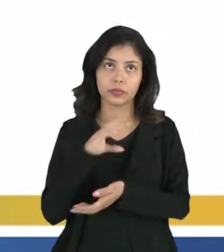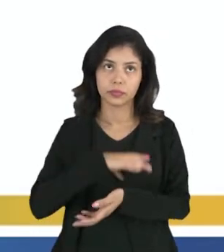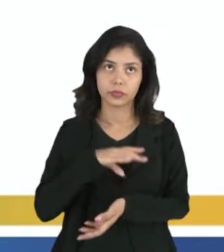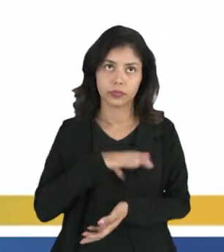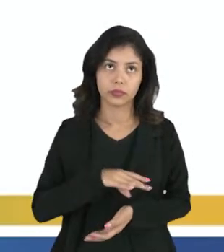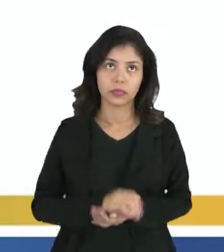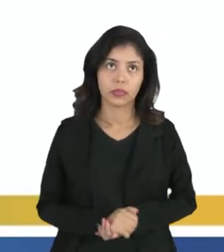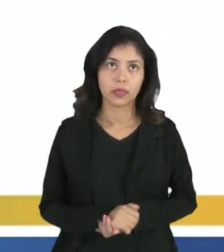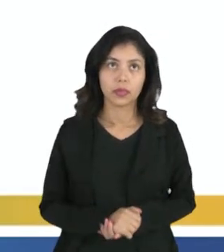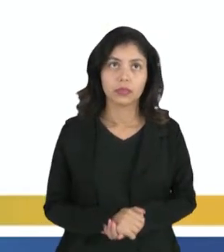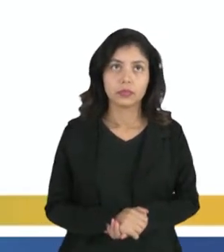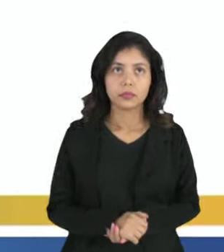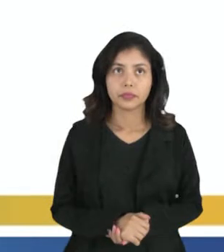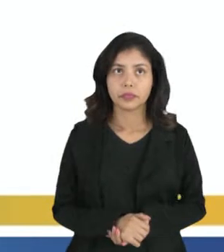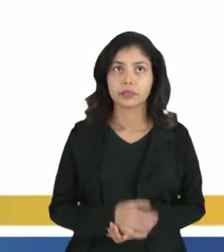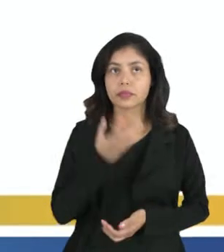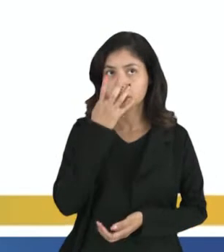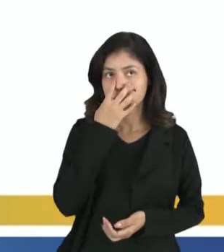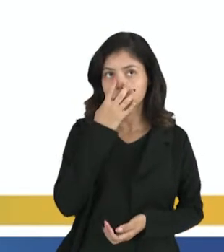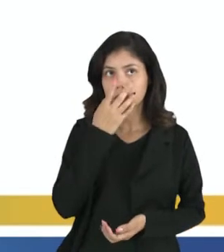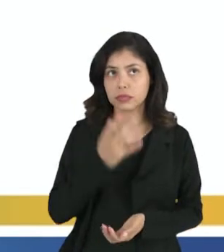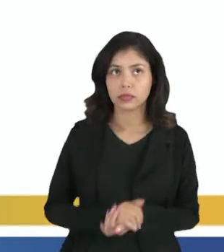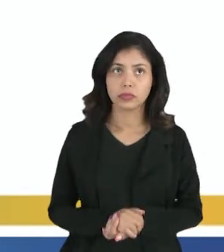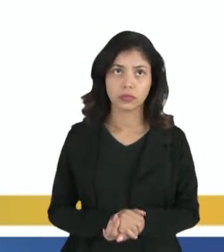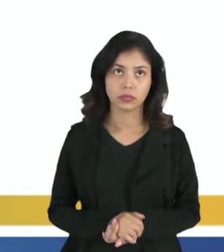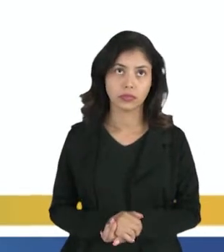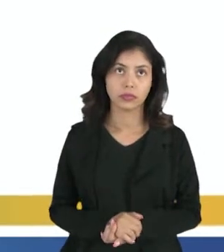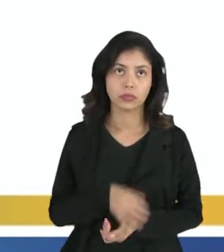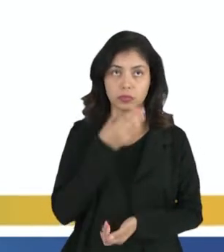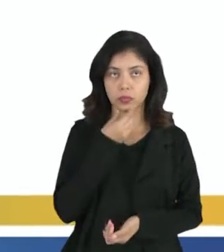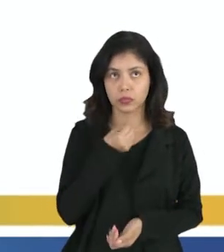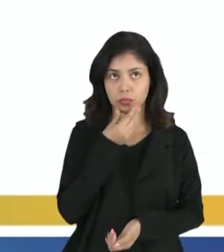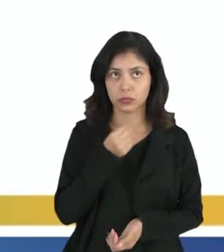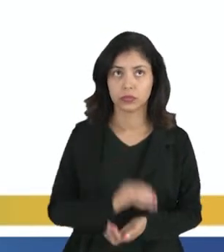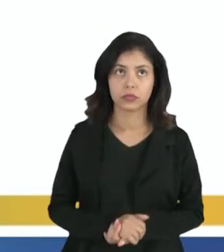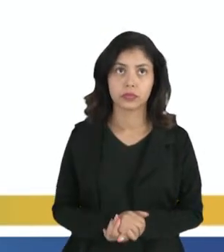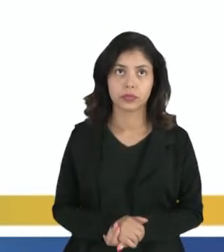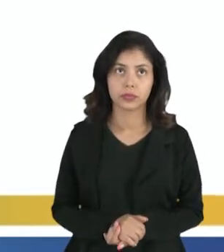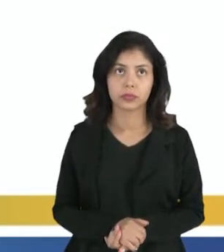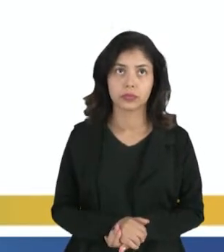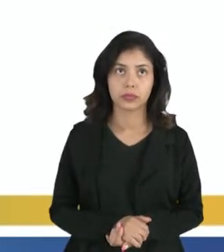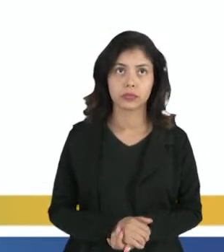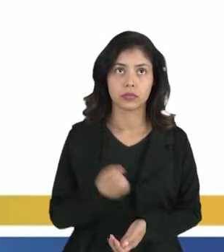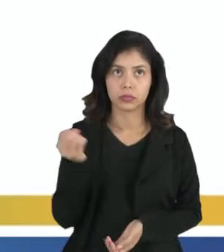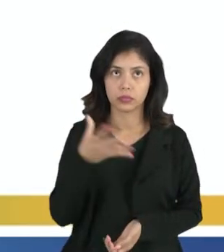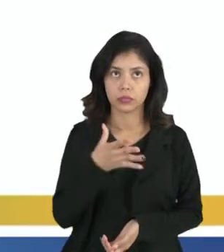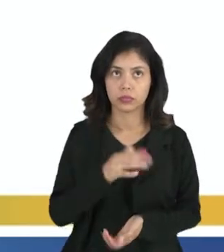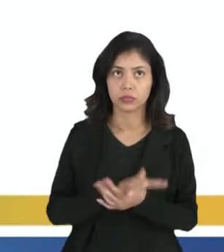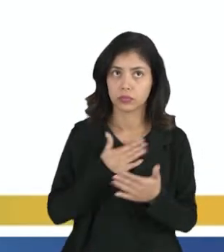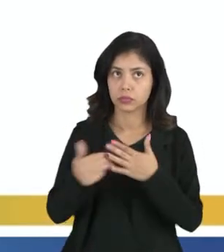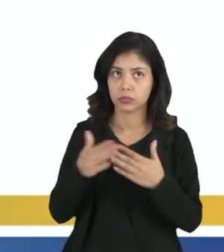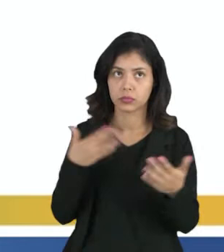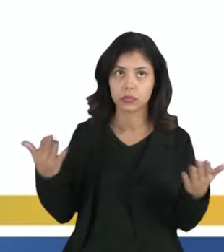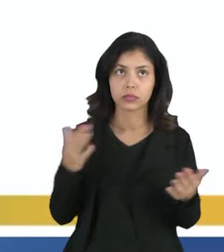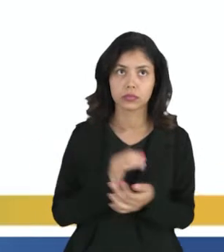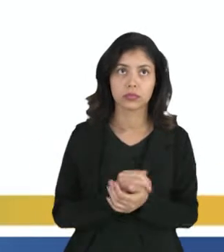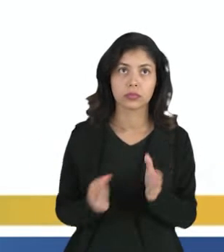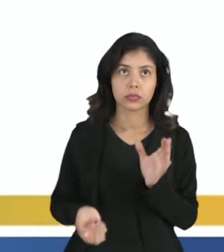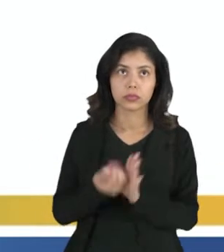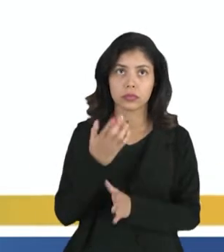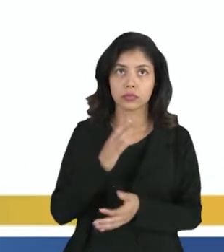de português. Aí temos cachorro, substantivo masculino, cão novo, qualquer